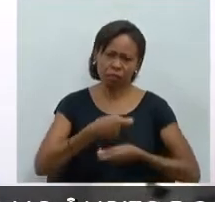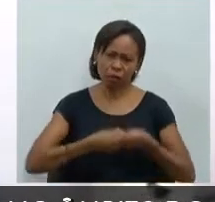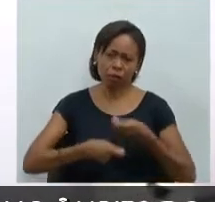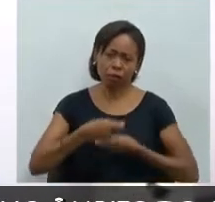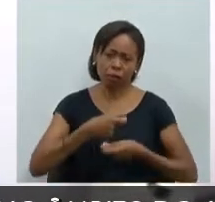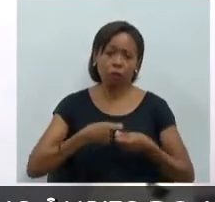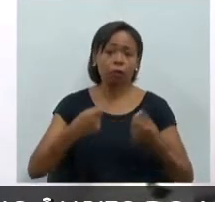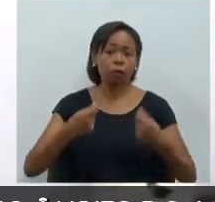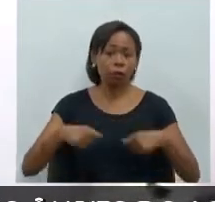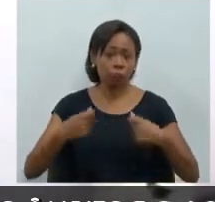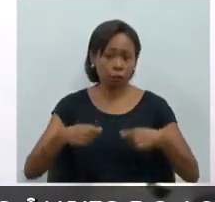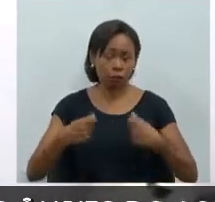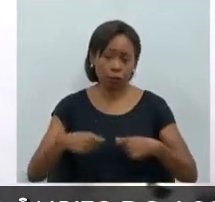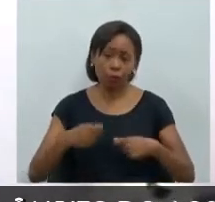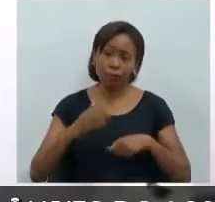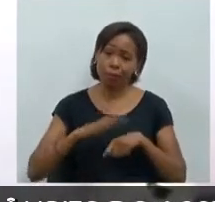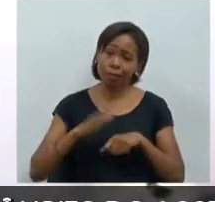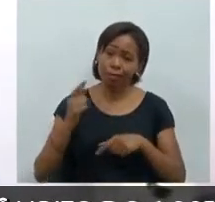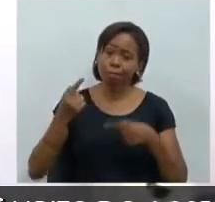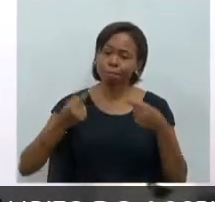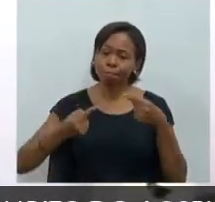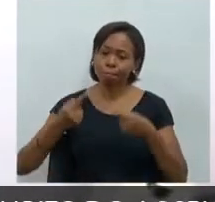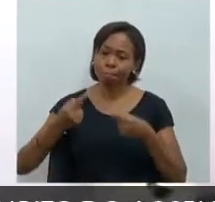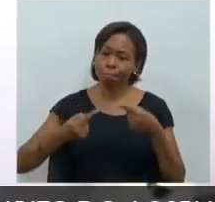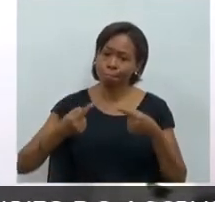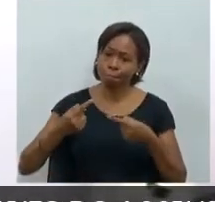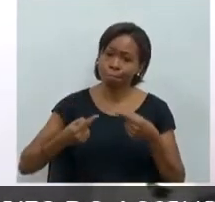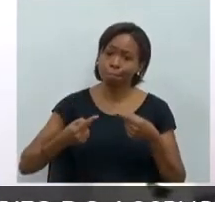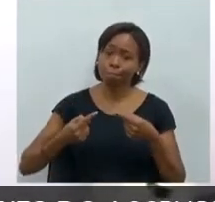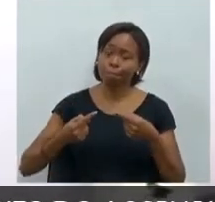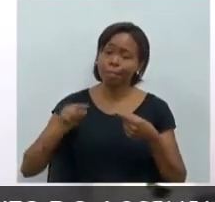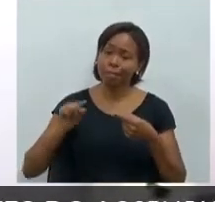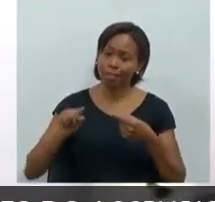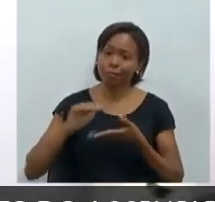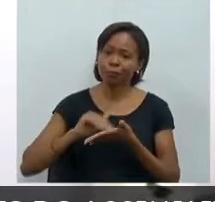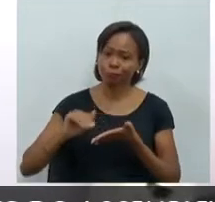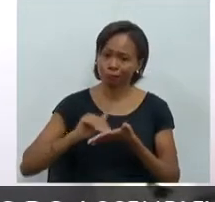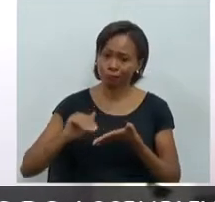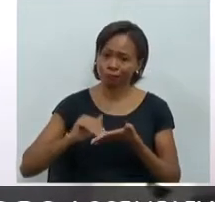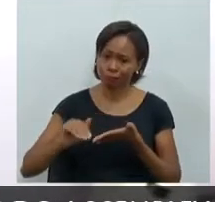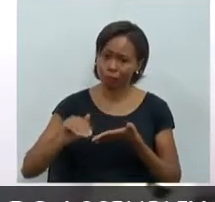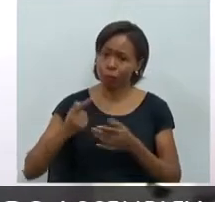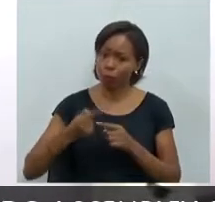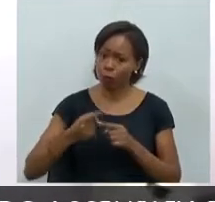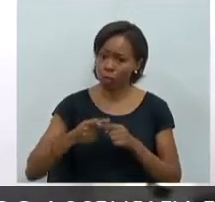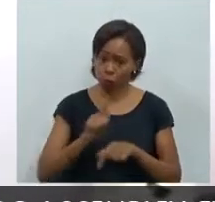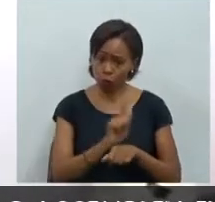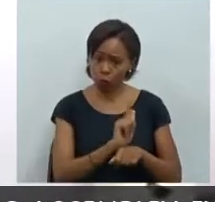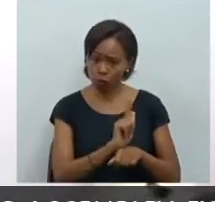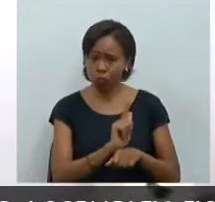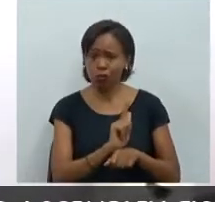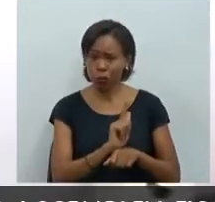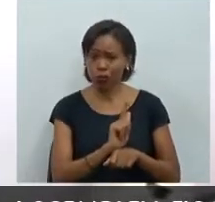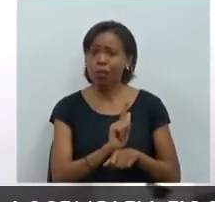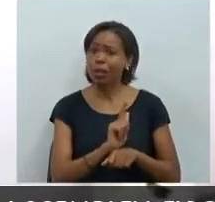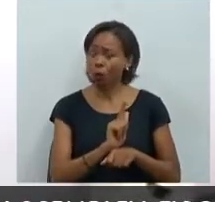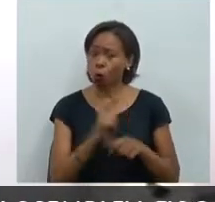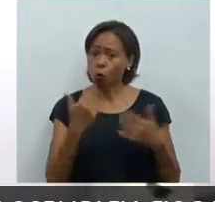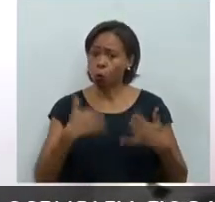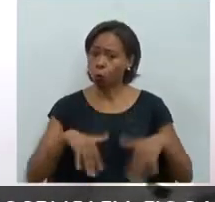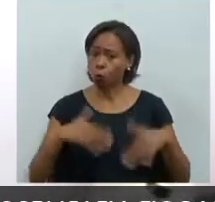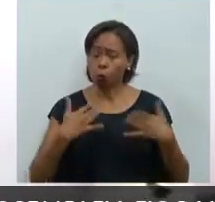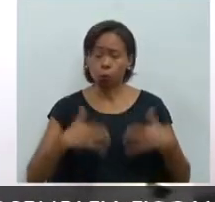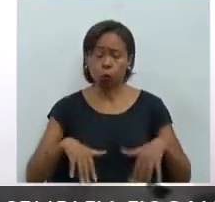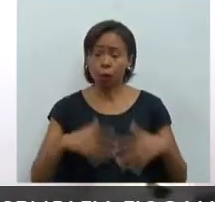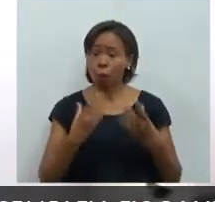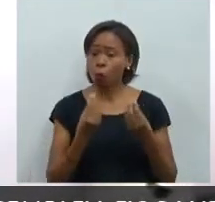ainda precisava discutir e apresentar para a secretaria, porque realmente está ficando muito complicado para o gestor, é uma demanda muito grande.